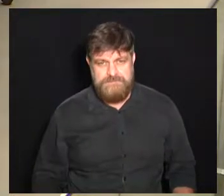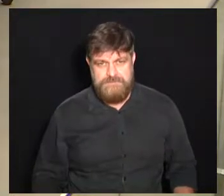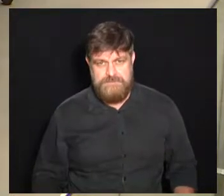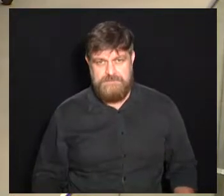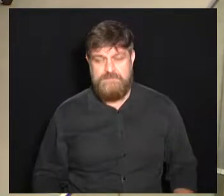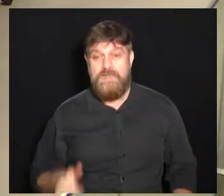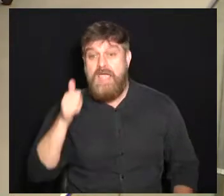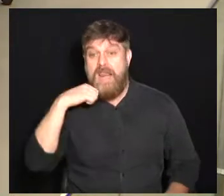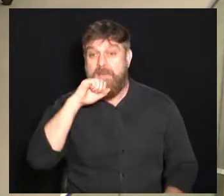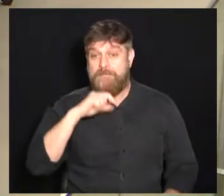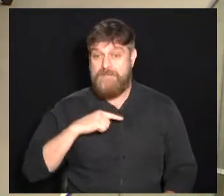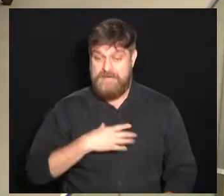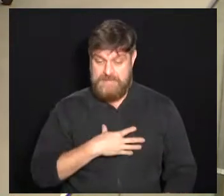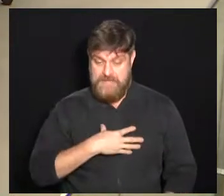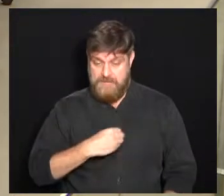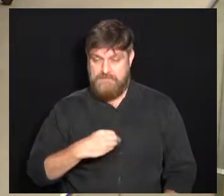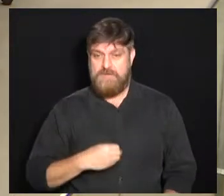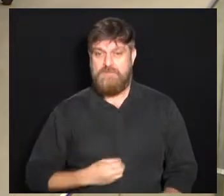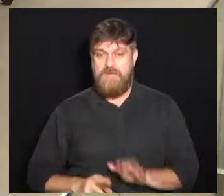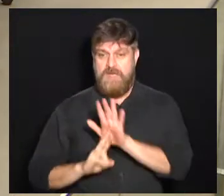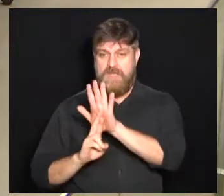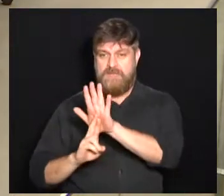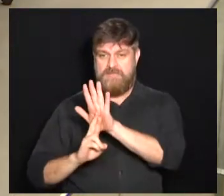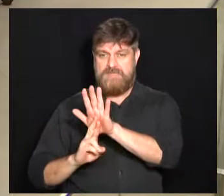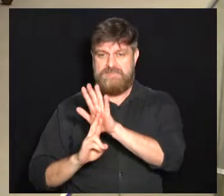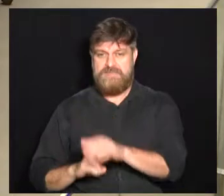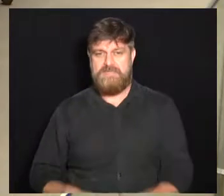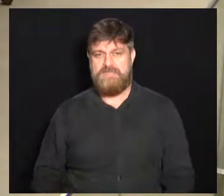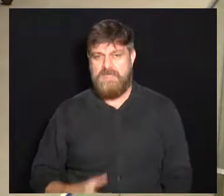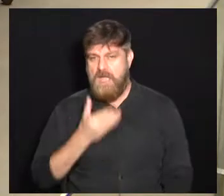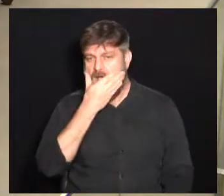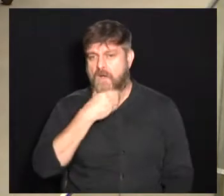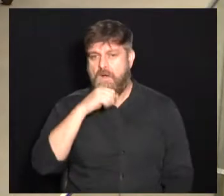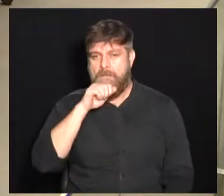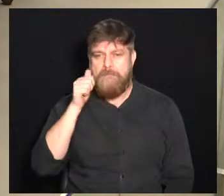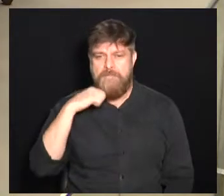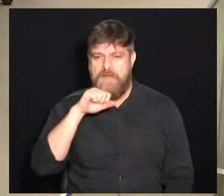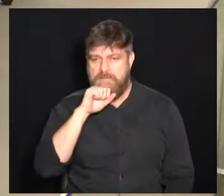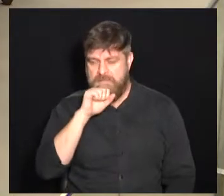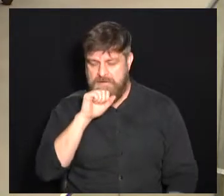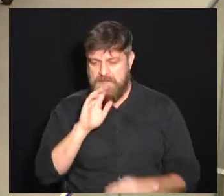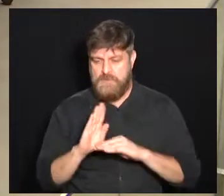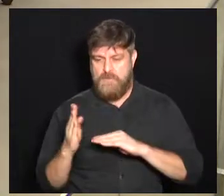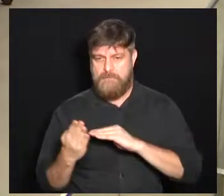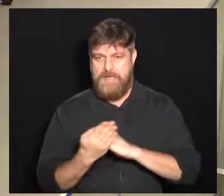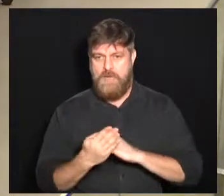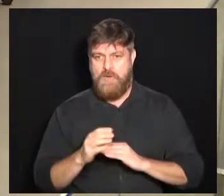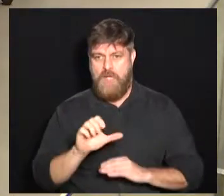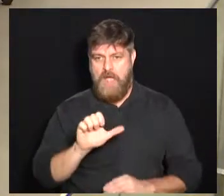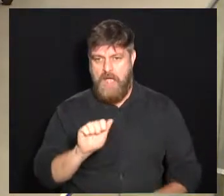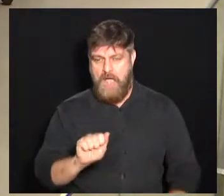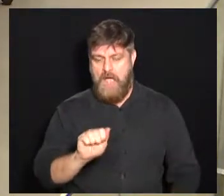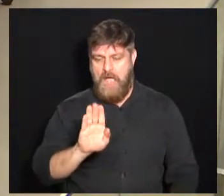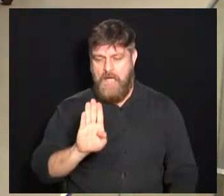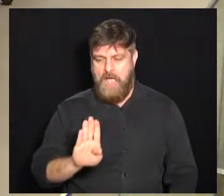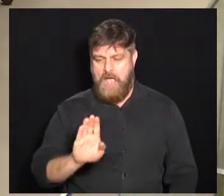que é mãe de aluno e que está representando aqui as mães e os pais da CEI que fica no Abaeté. Fabiana.